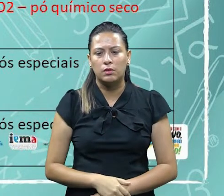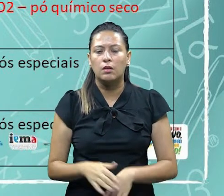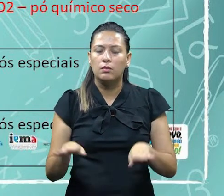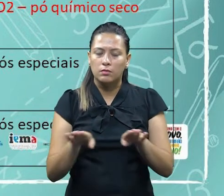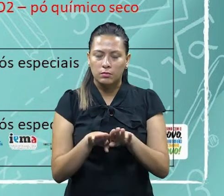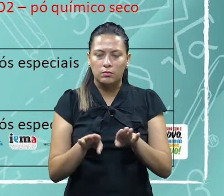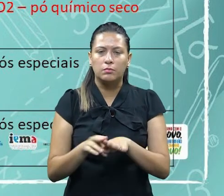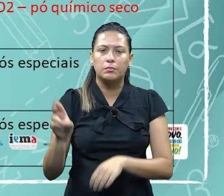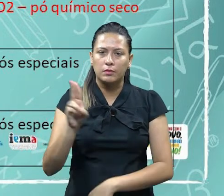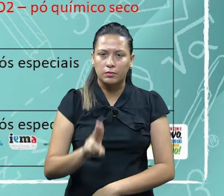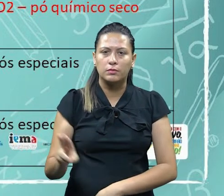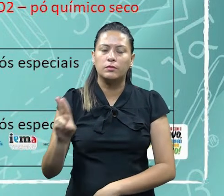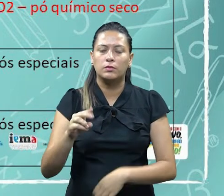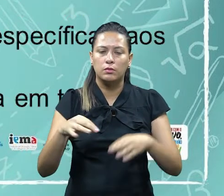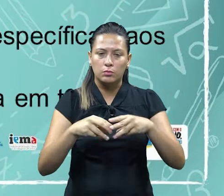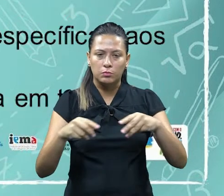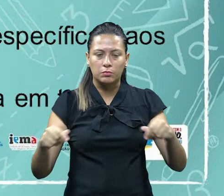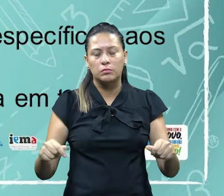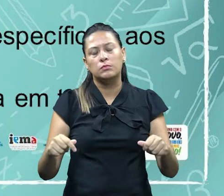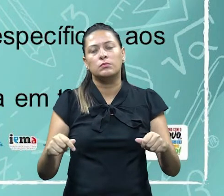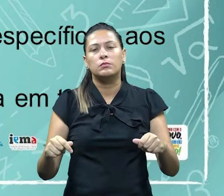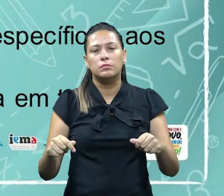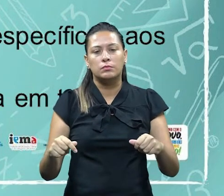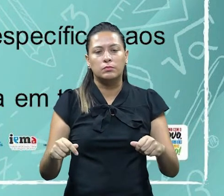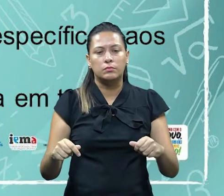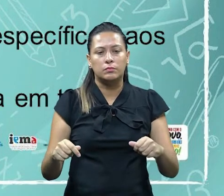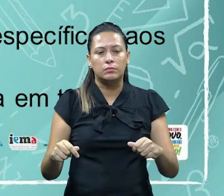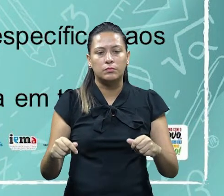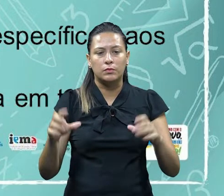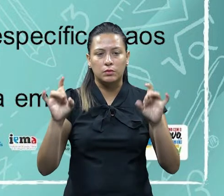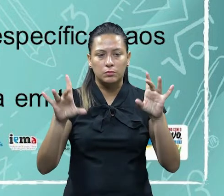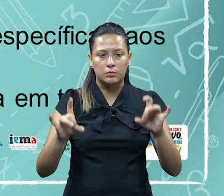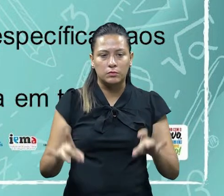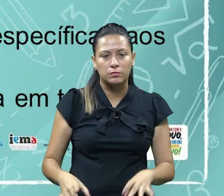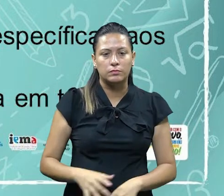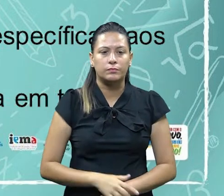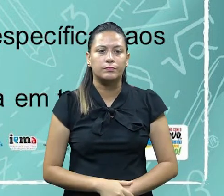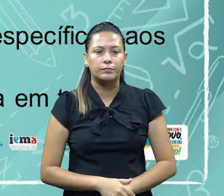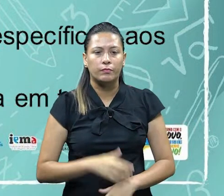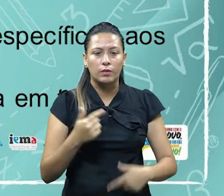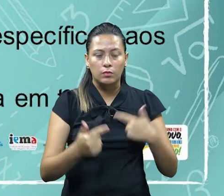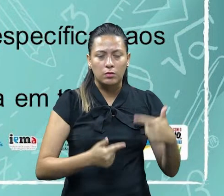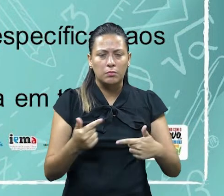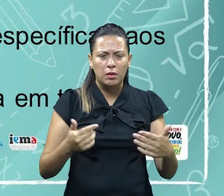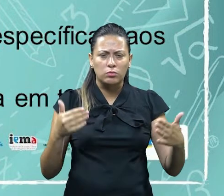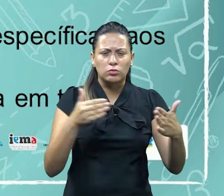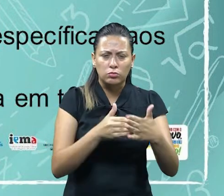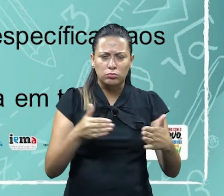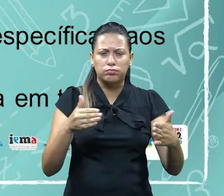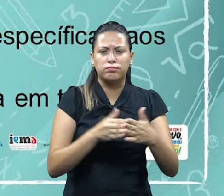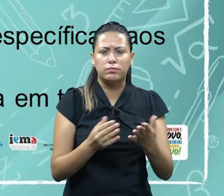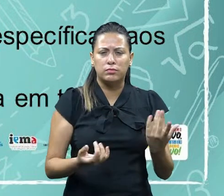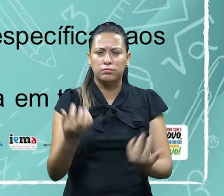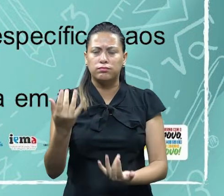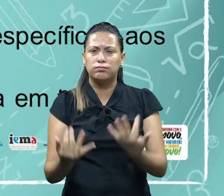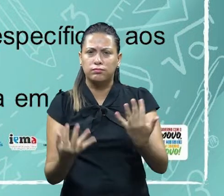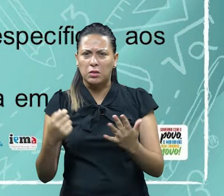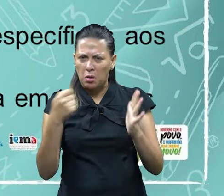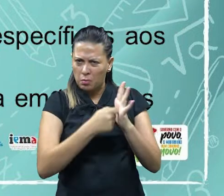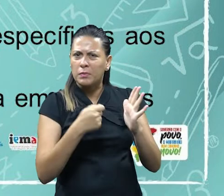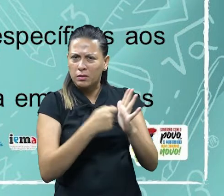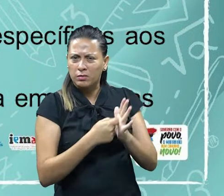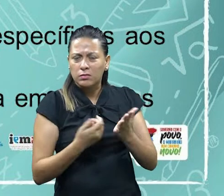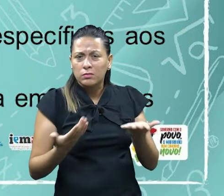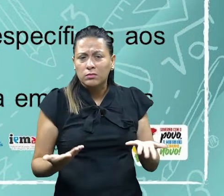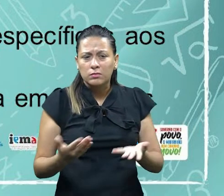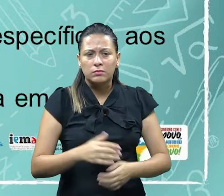especiais para essa quebra. Os exercícios de combate a incêndios são obrigatórios? Conforme o